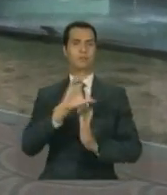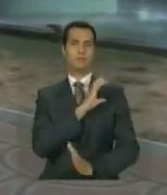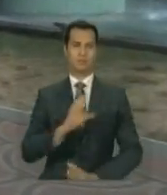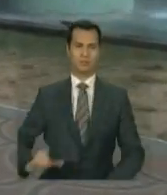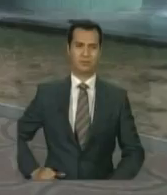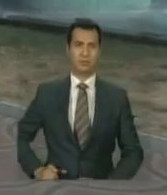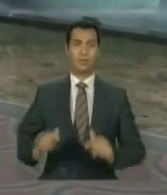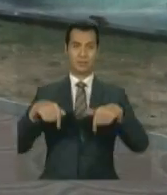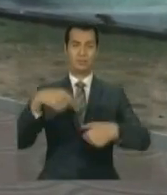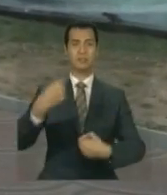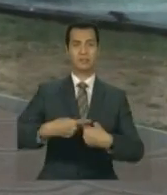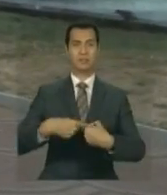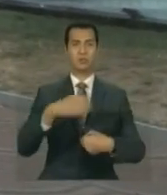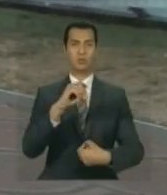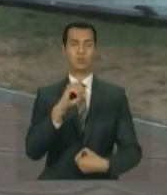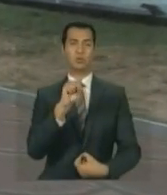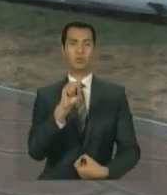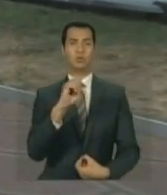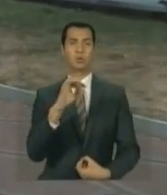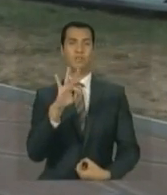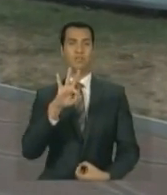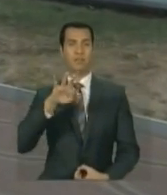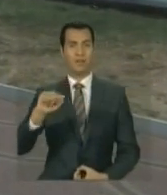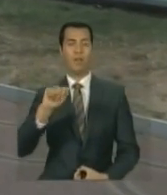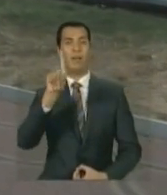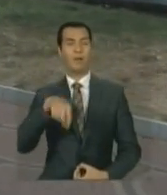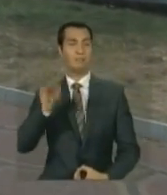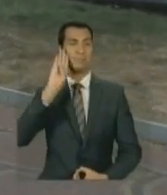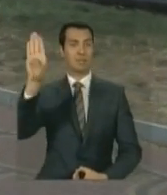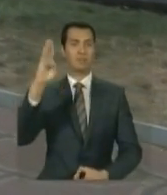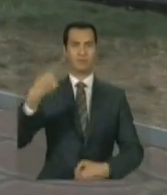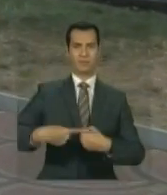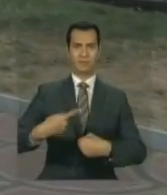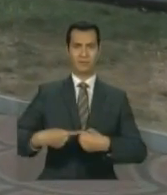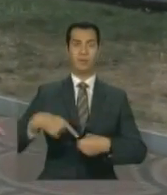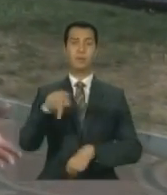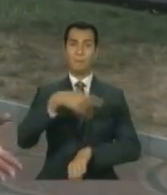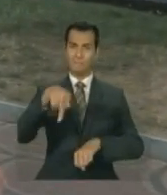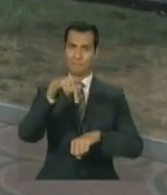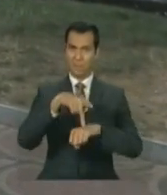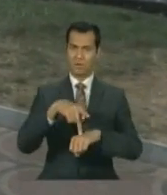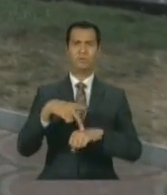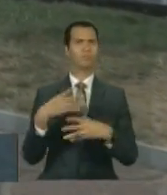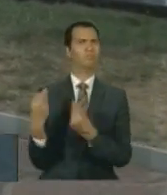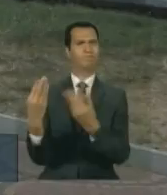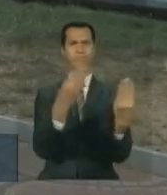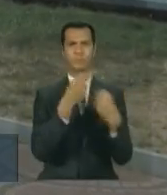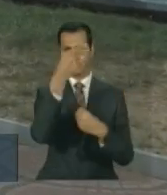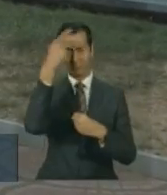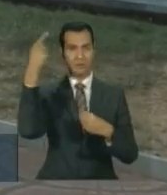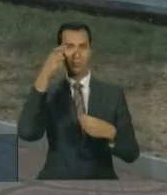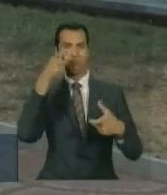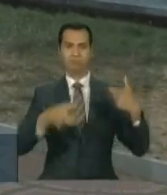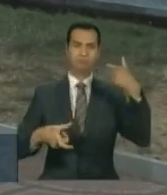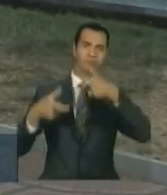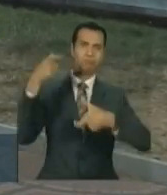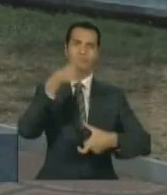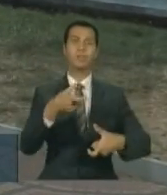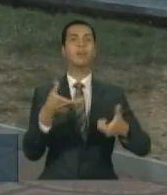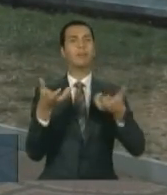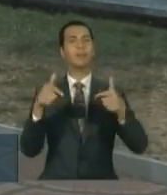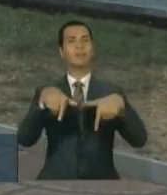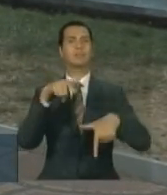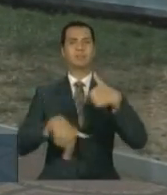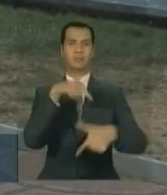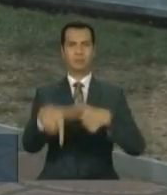econômico, administrativo e cultural da Bulgária. O país tem chamado a atenção de muita gente que vem para cá em busca de trabalho por causa